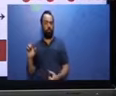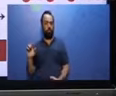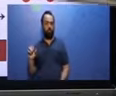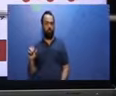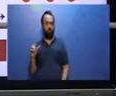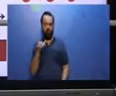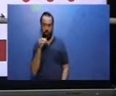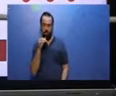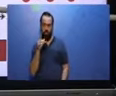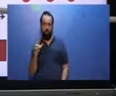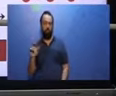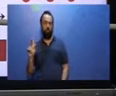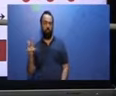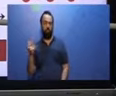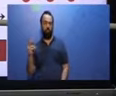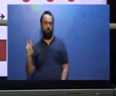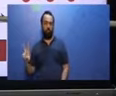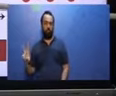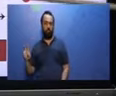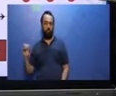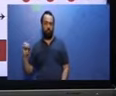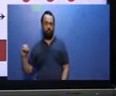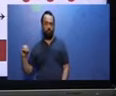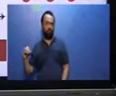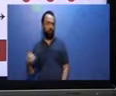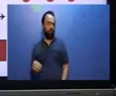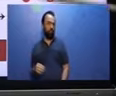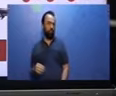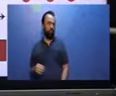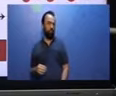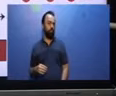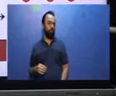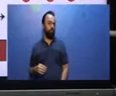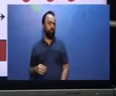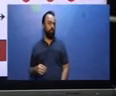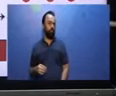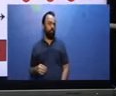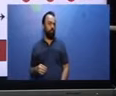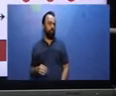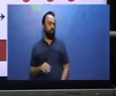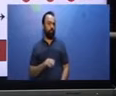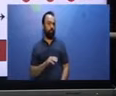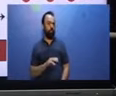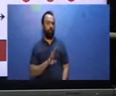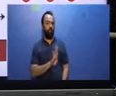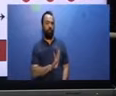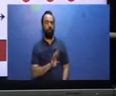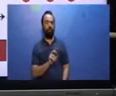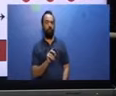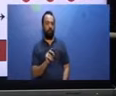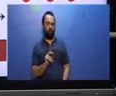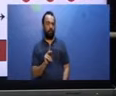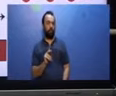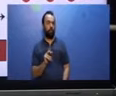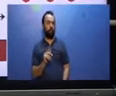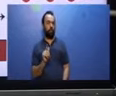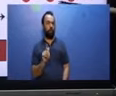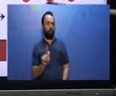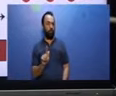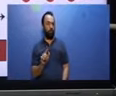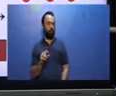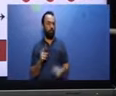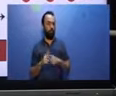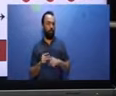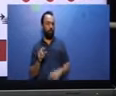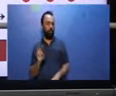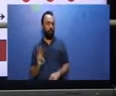4 g de h2 + 32 g de o2 resulta em 36 g de água e